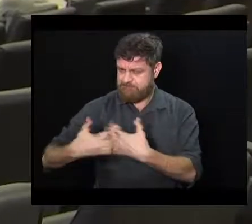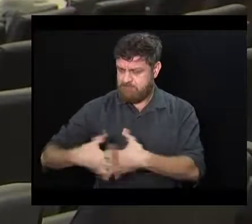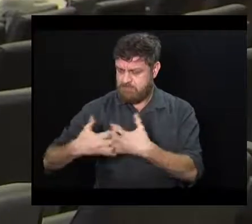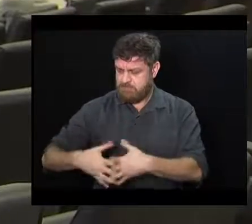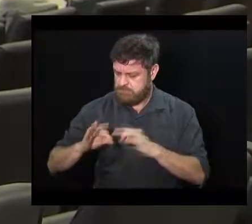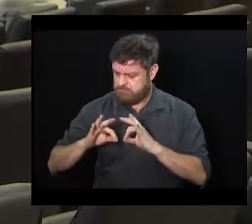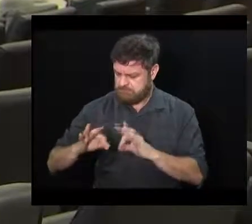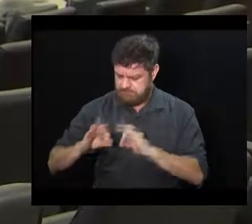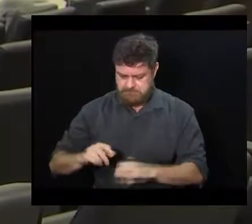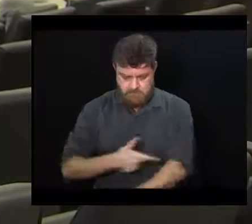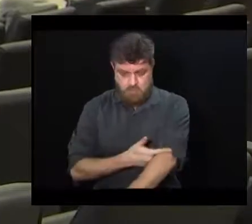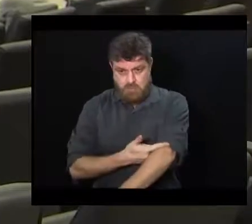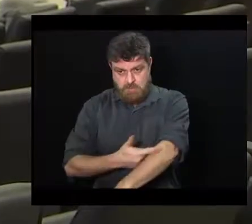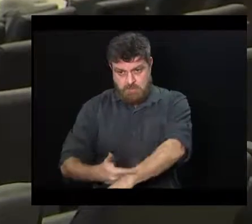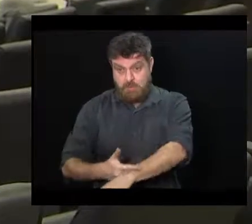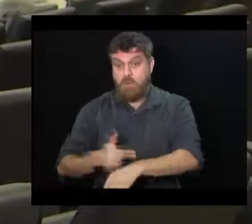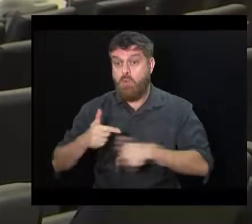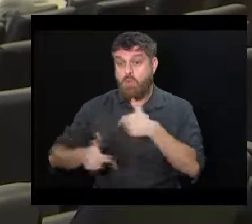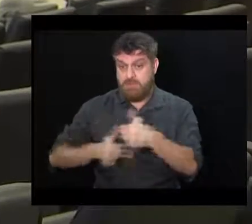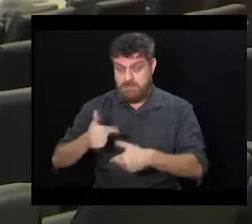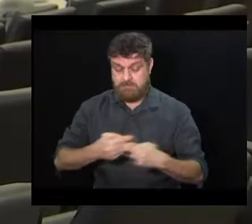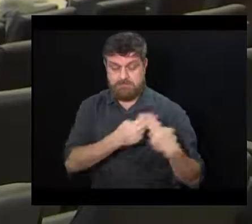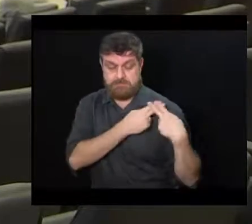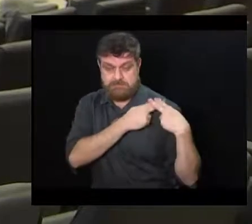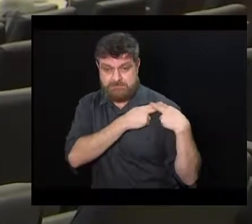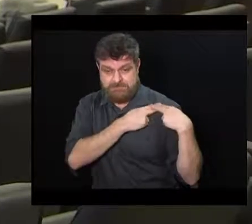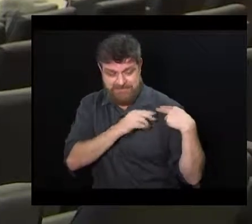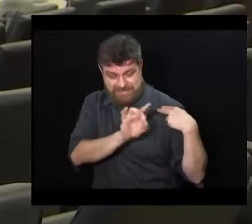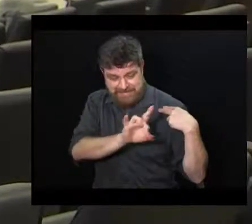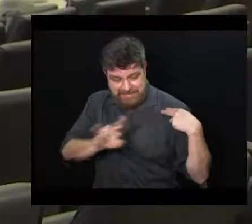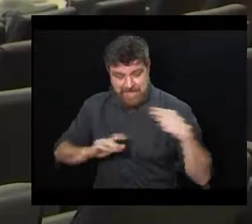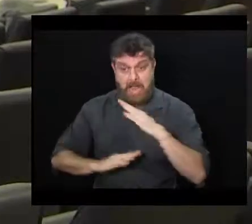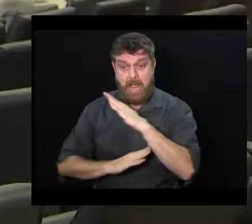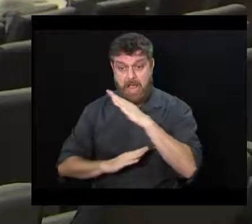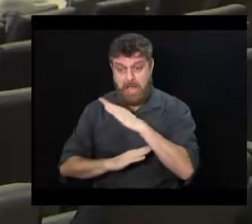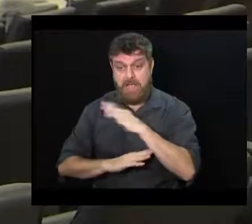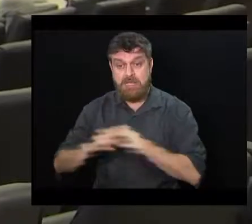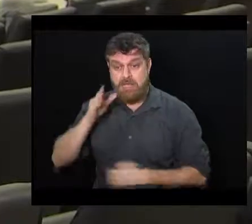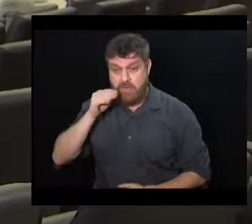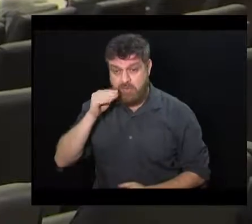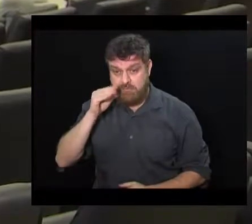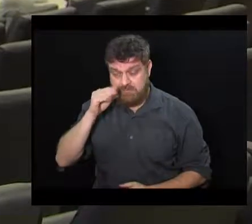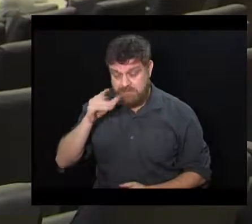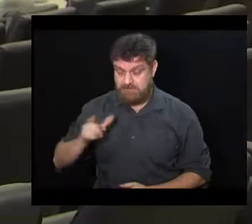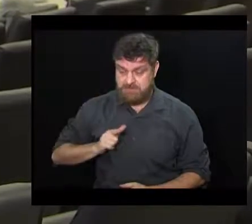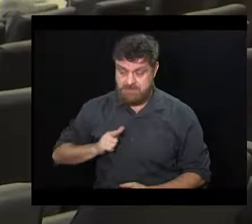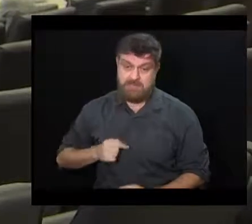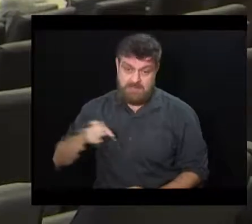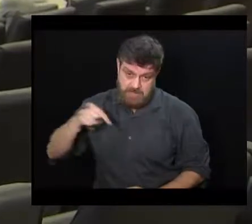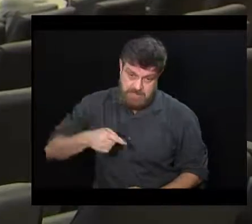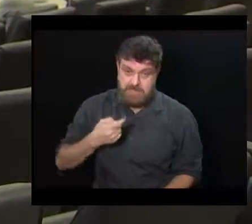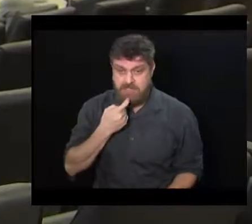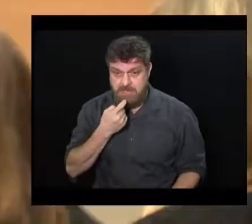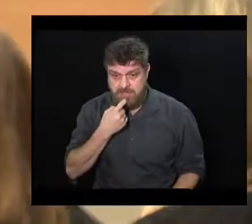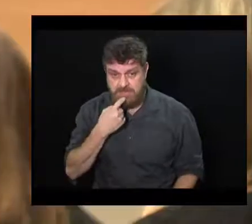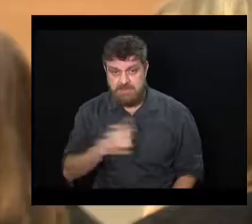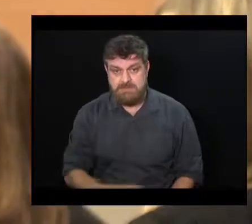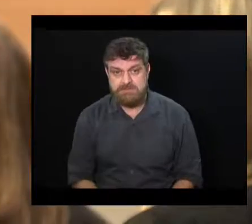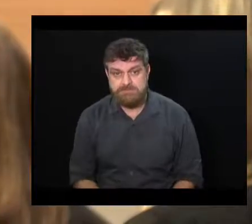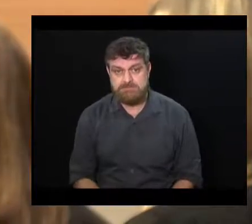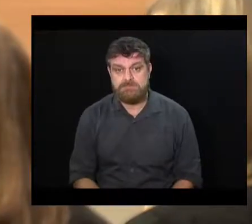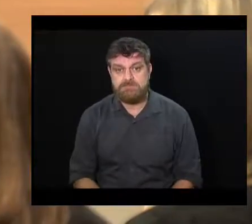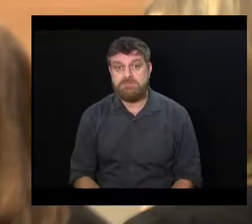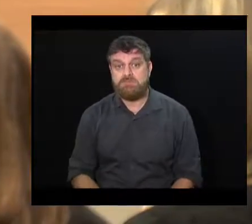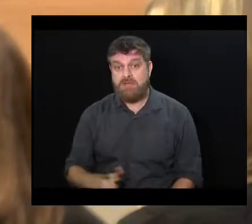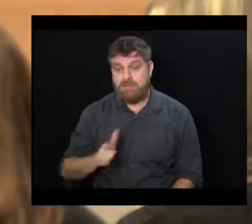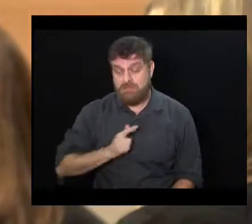com responsabilidade, seriedade, a missão que cabe à Câmara, às câmaras municipais e no caso a nossa. O evento